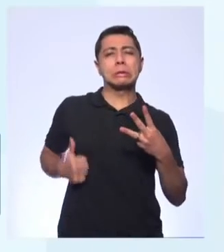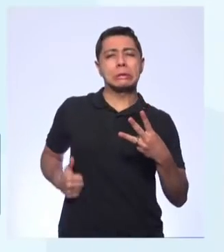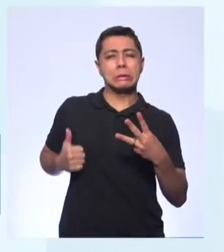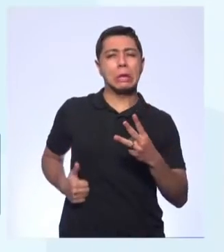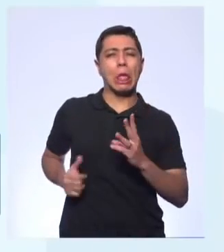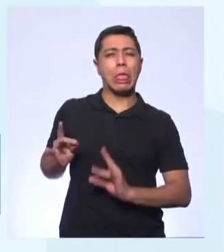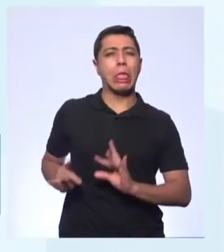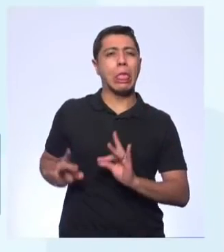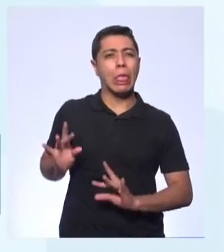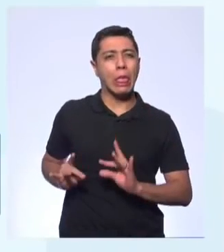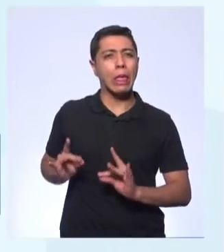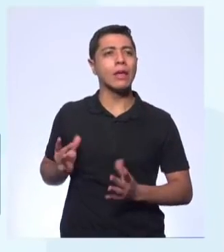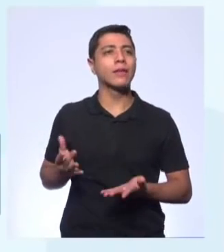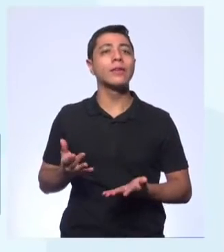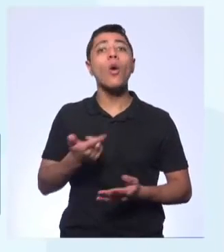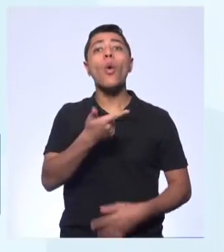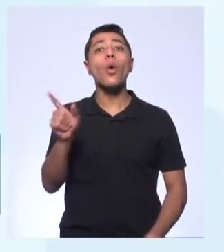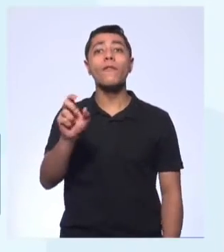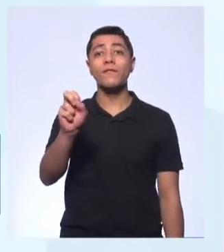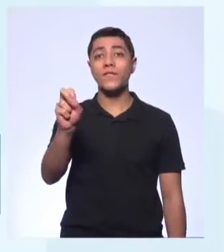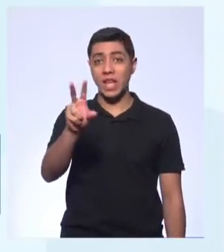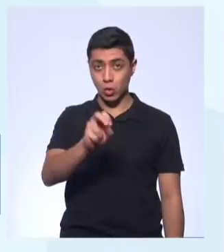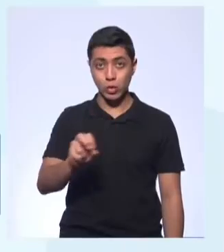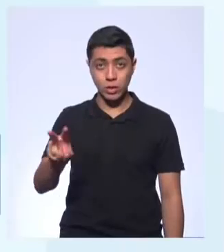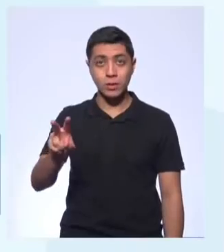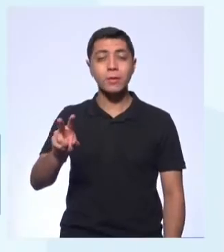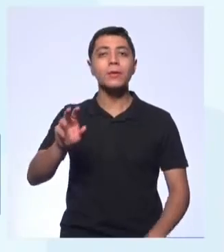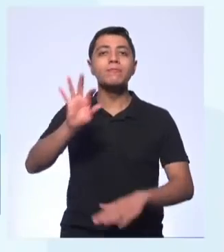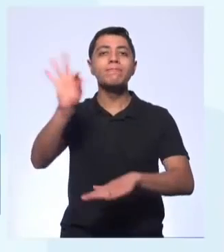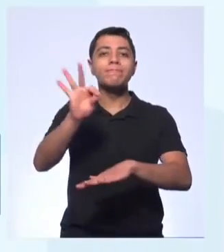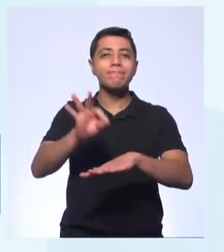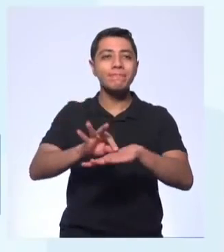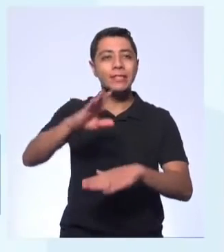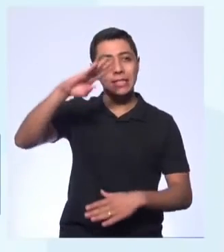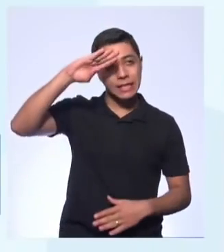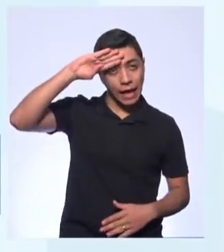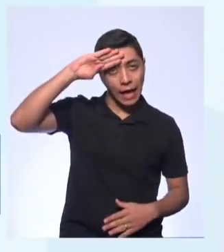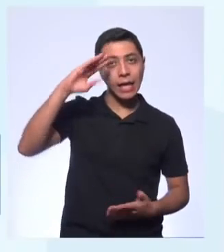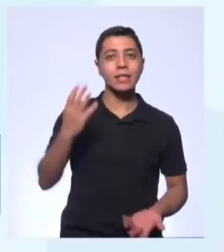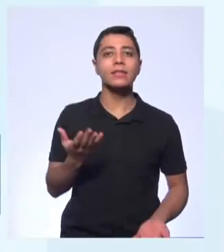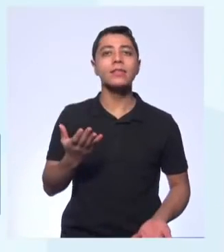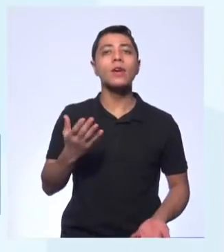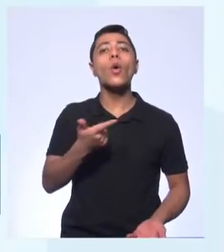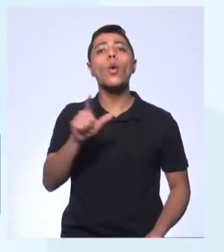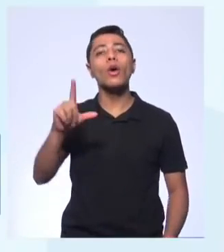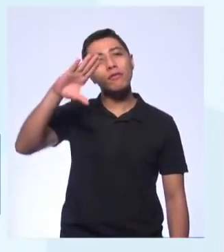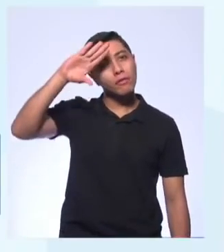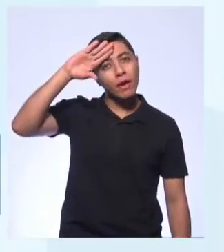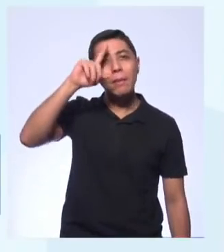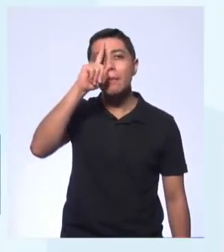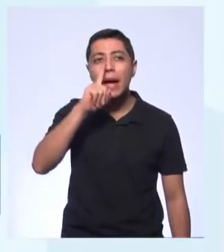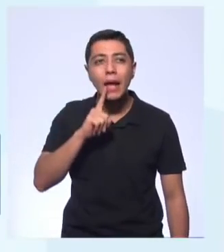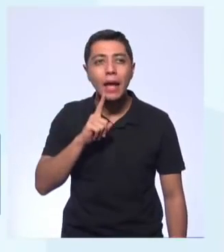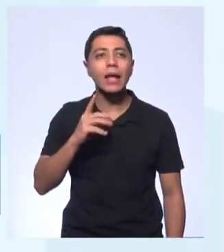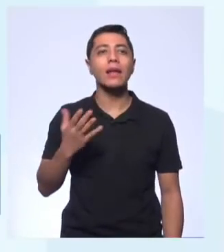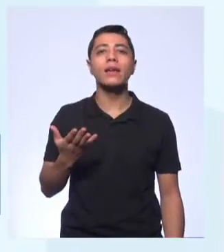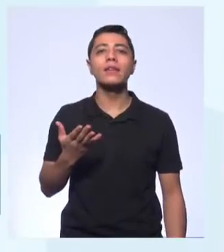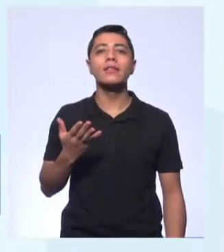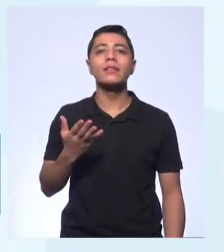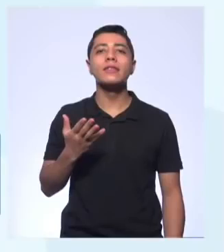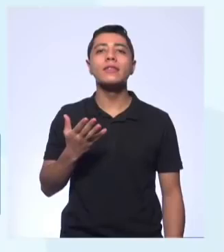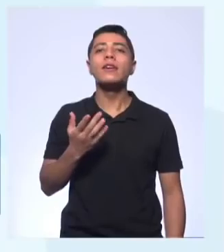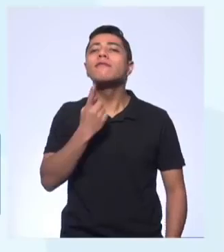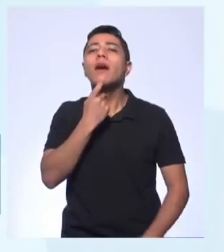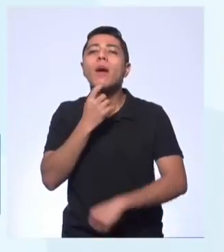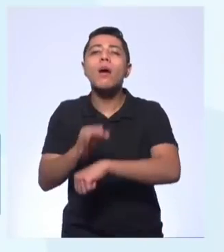amarela, sarampo, também várias infecções sexualmente transmissíveis. E aí a gente tem aquele grupo que